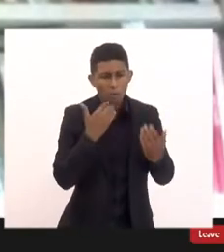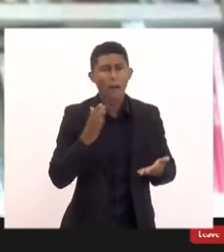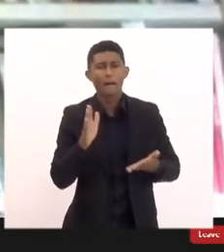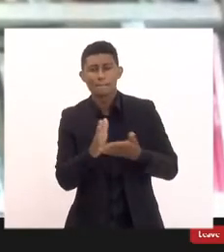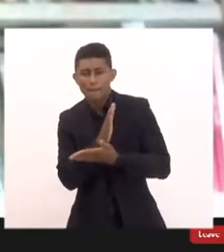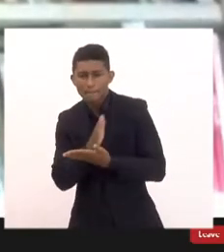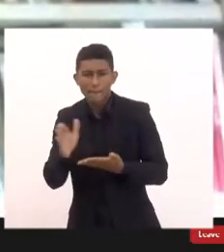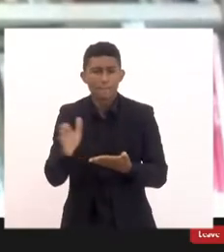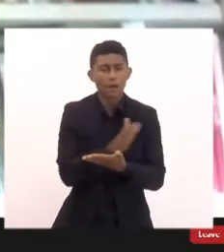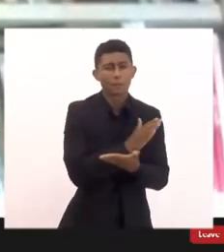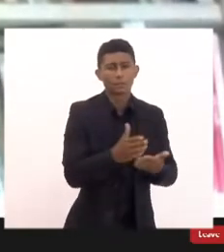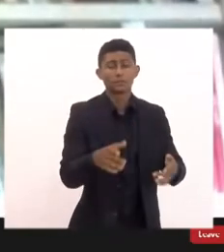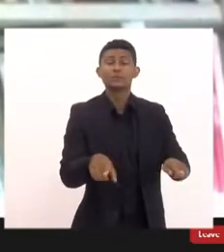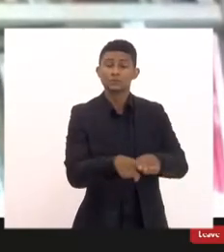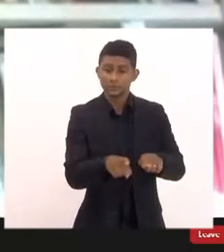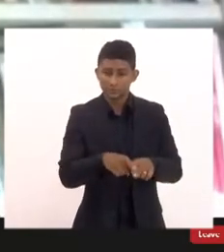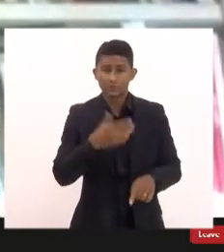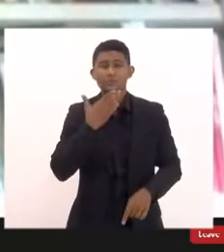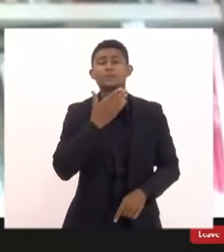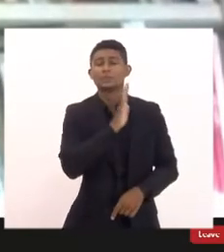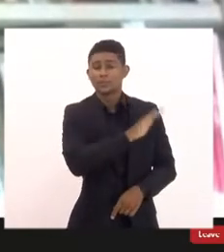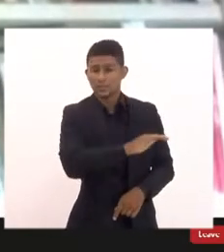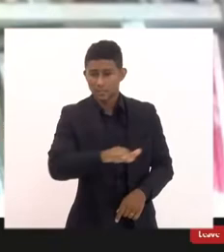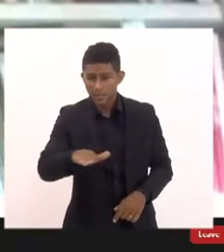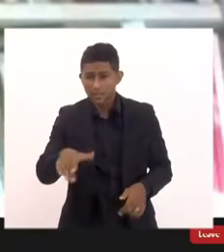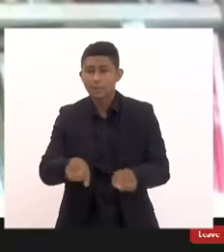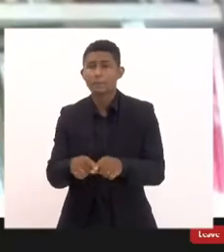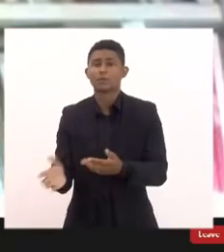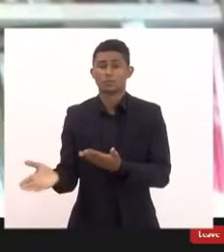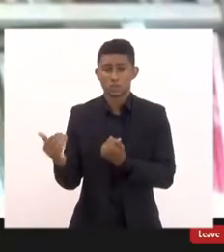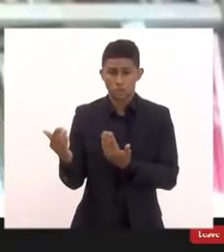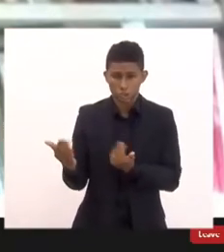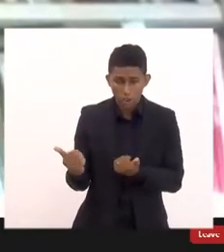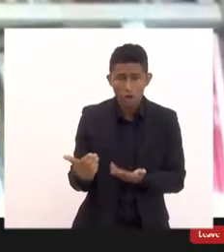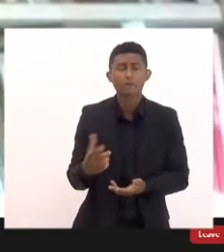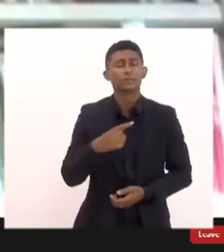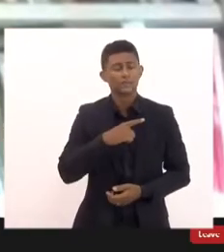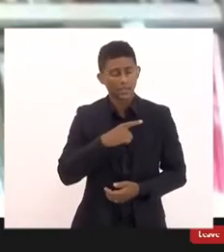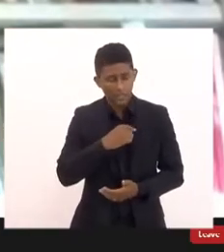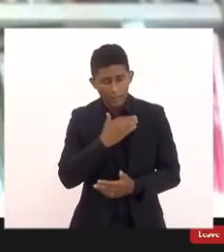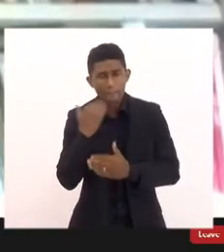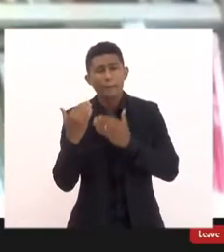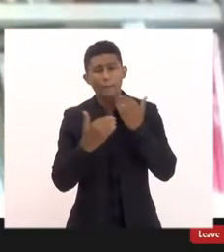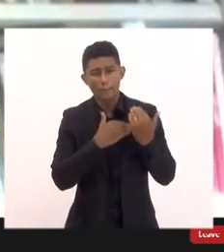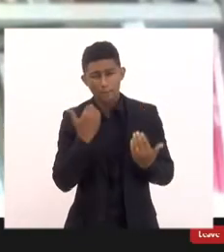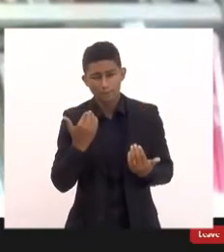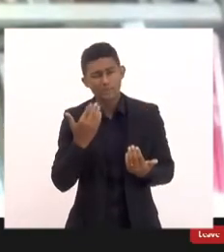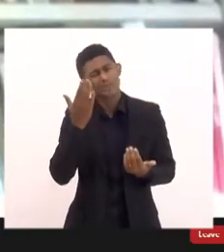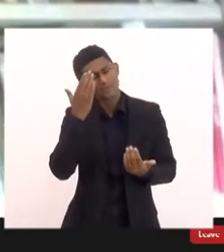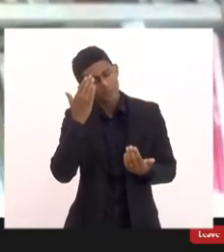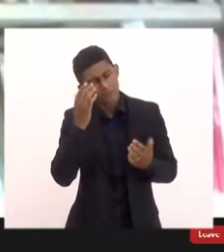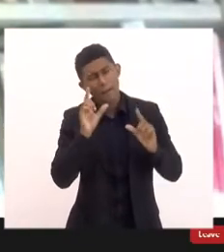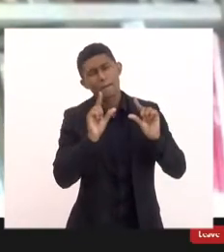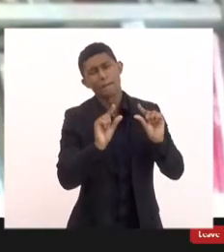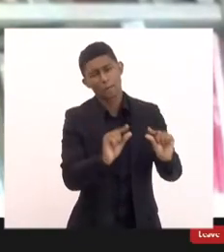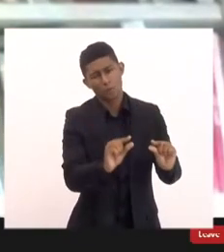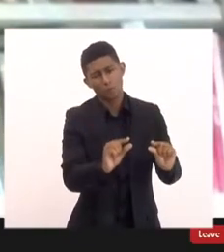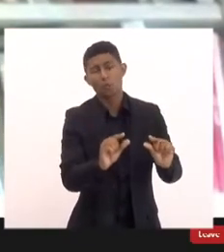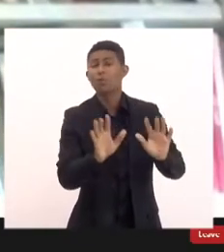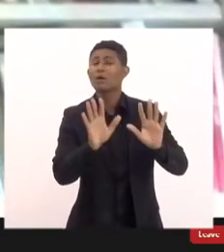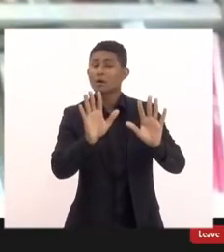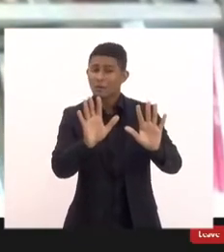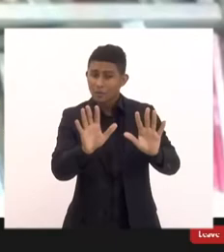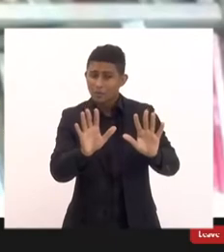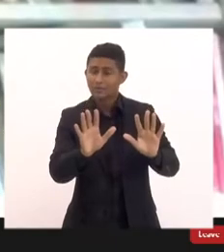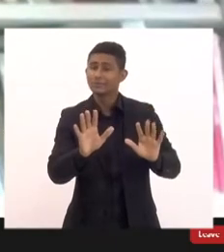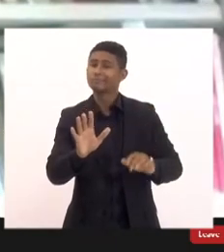de crianças e de adolescentes. É um percentual menor? Sem dúvida alguma, é um percentual menor e